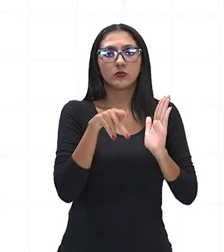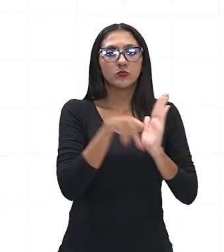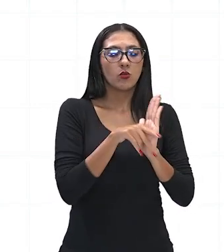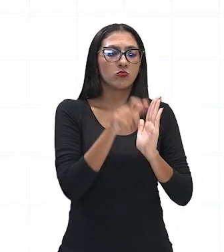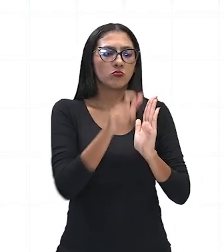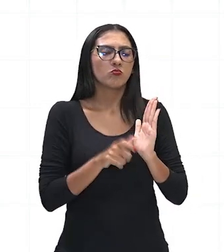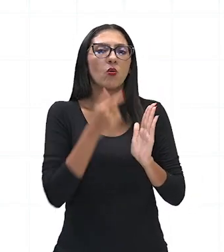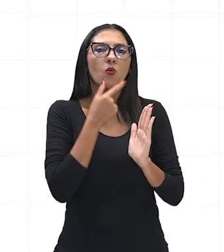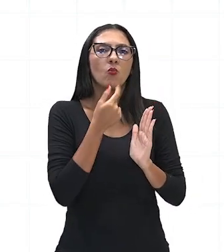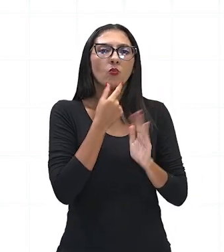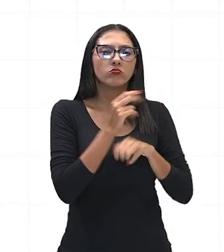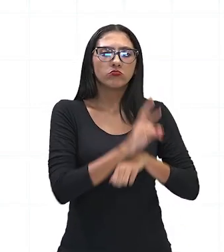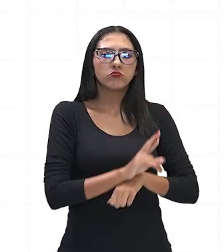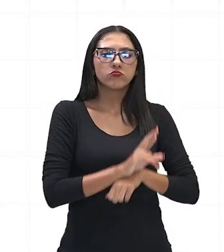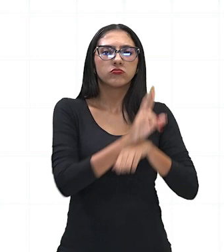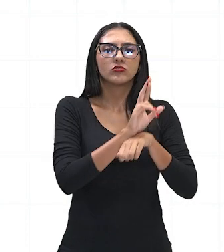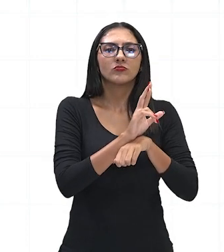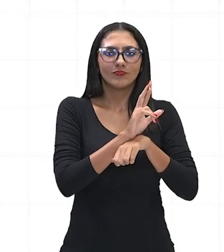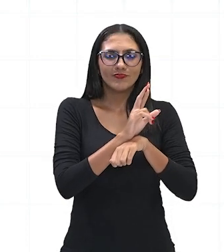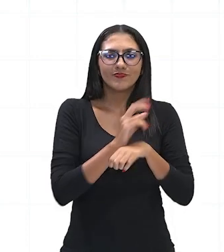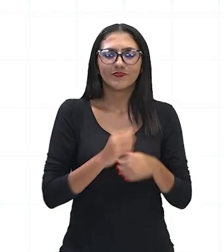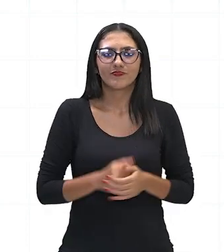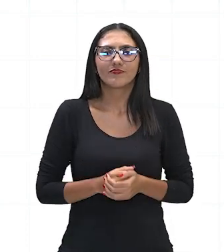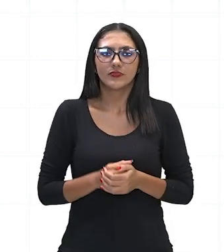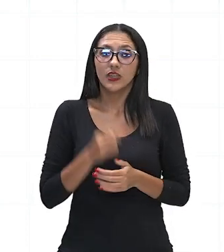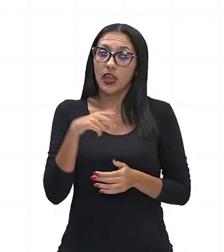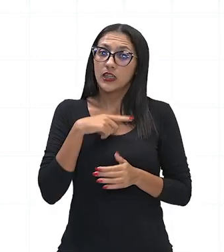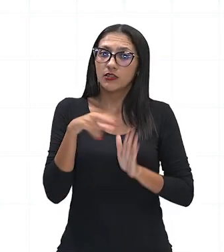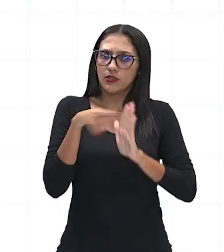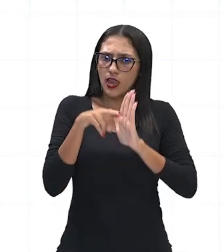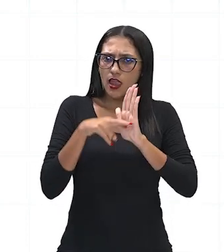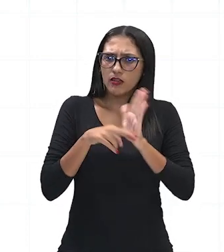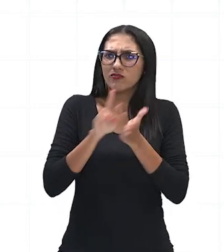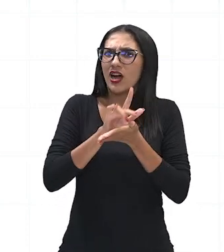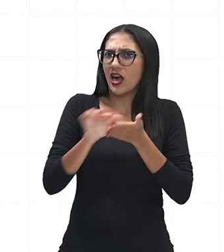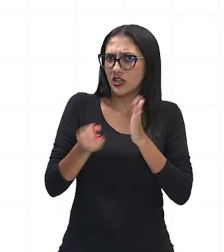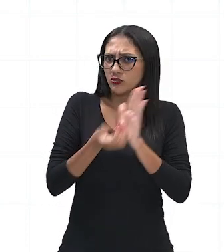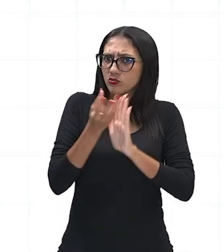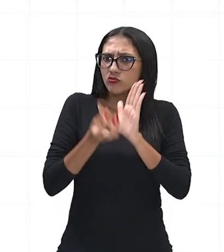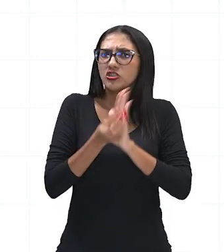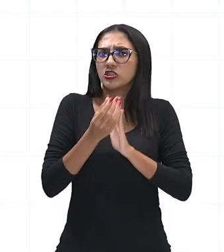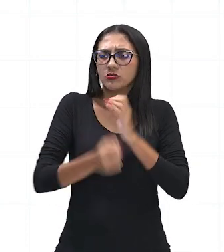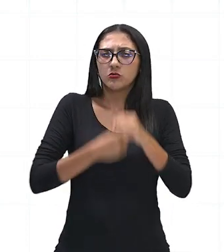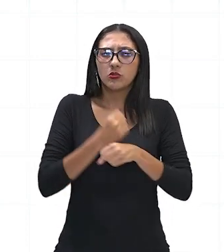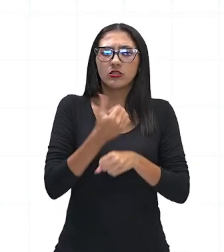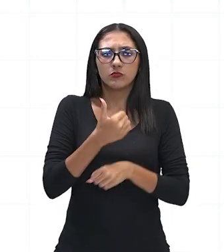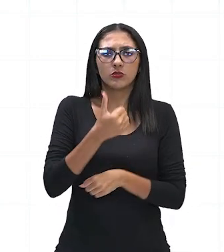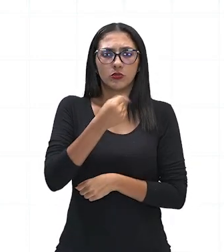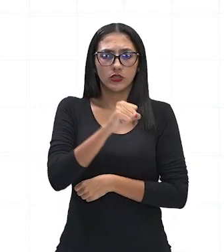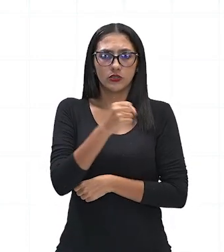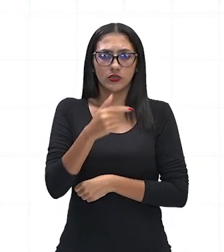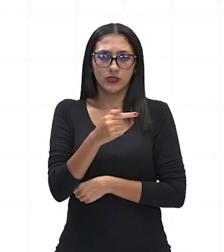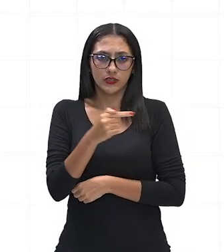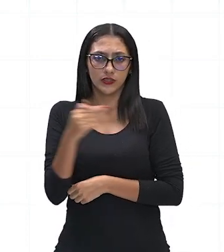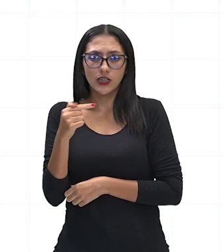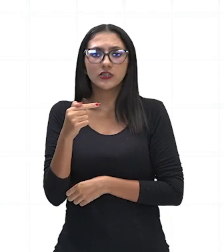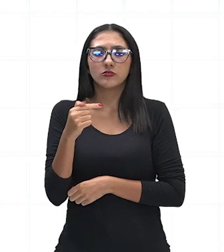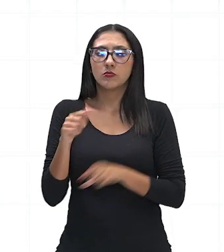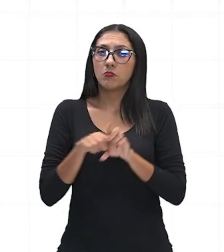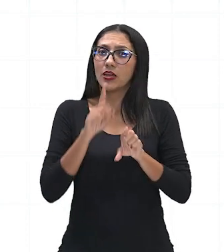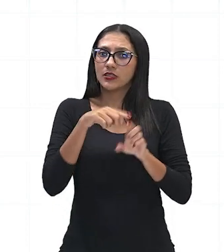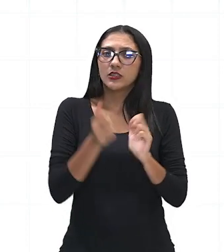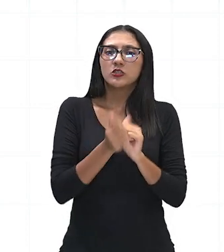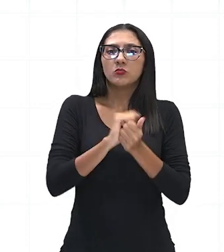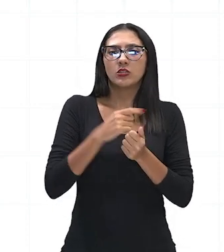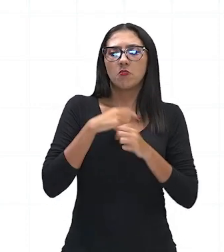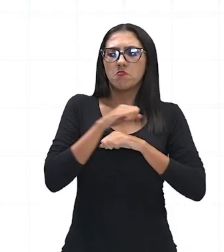regras publicadas no ano de 1877. O badminton ele teve ali a sua prática expandida a outros países, como